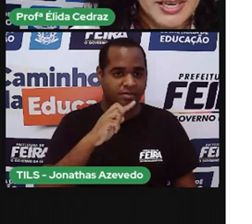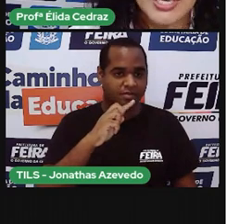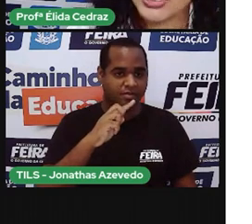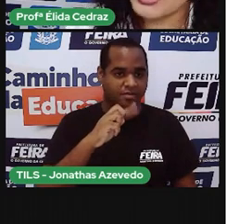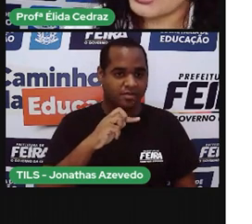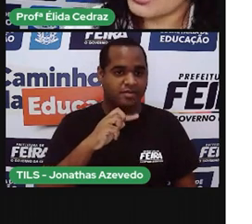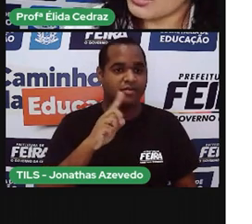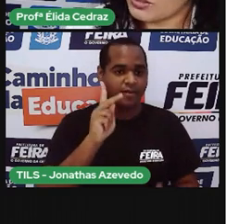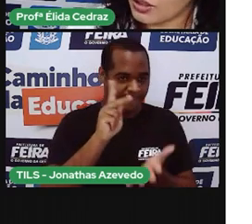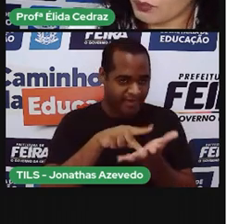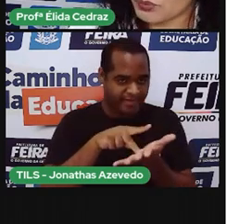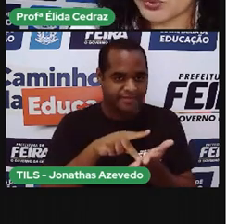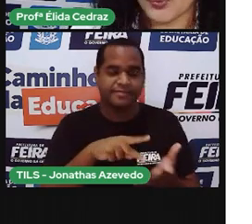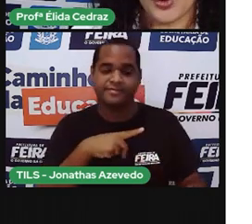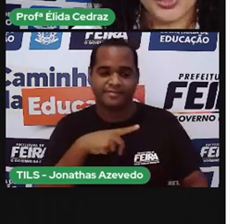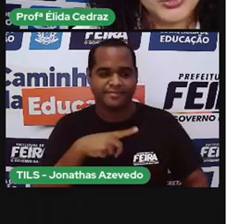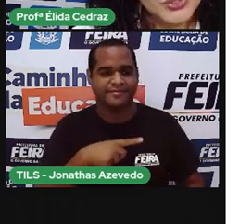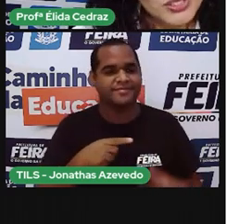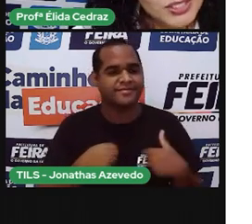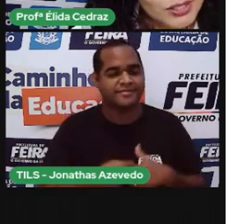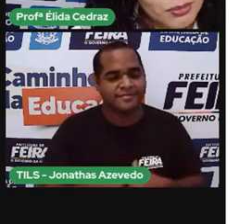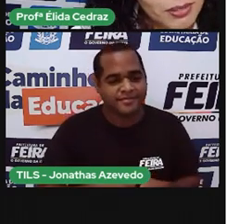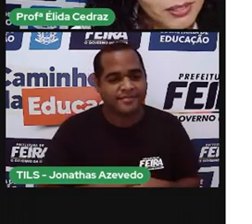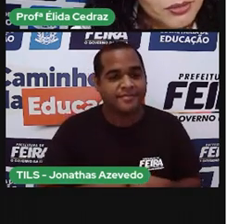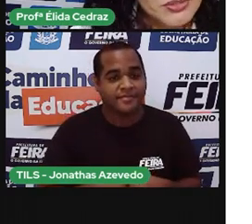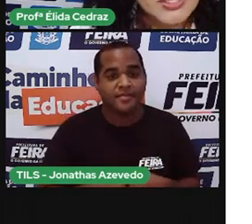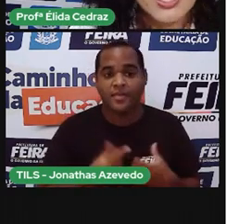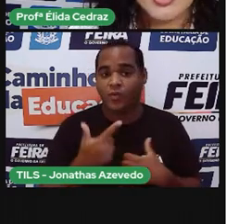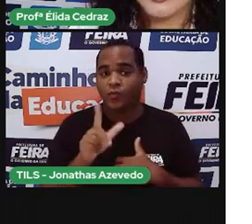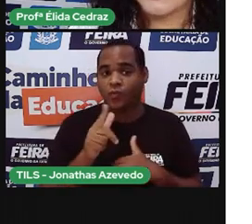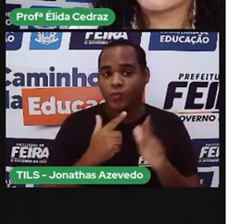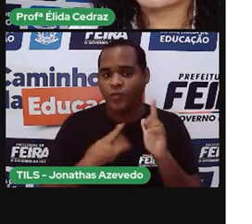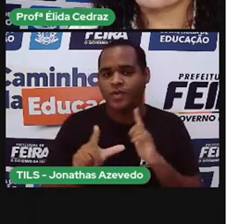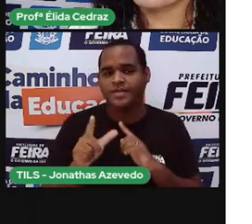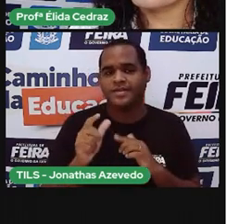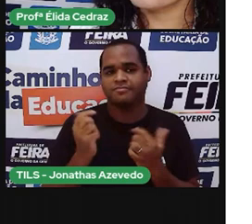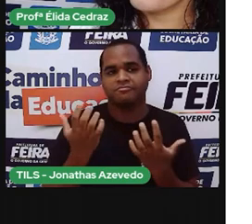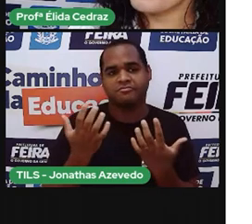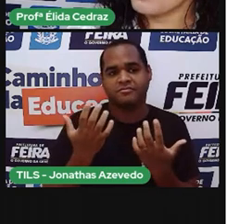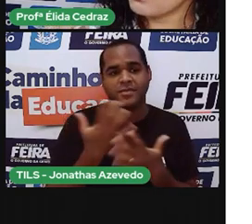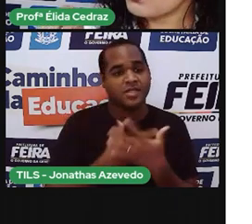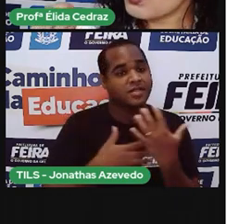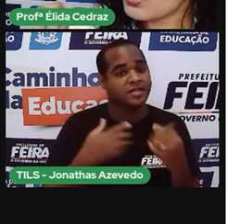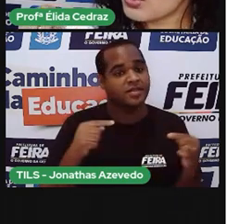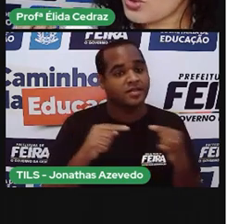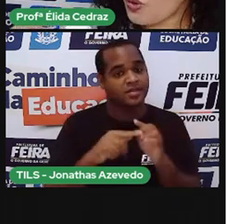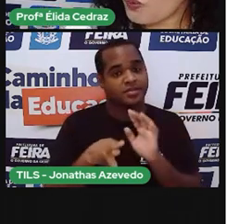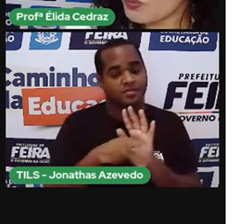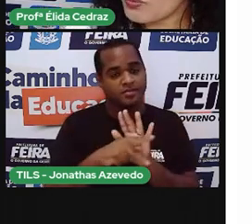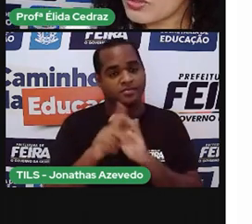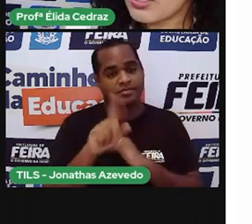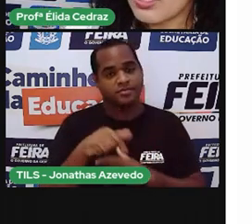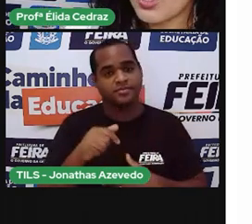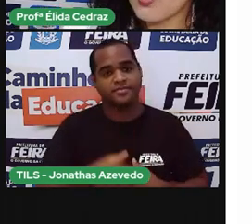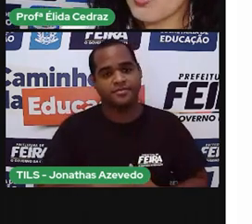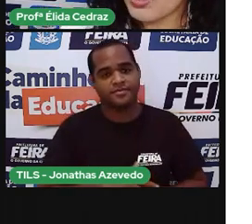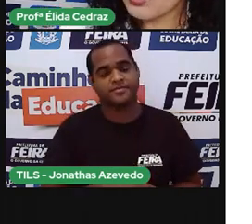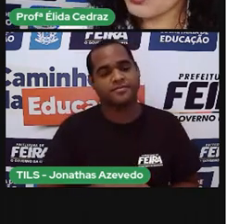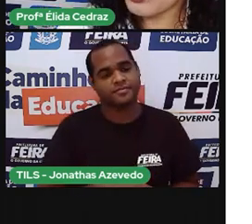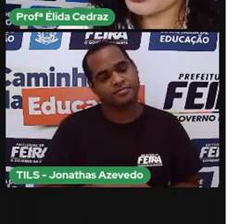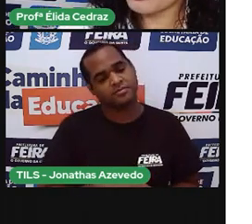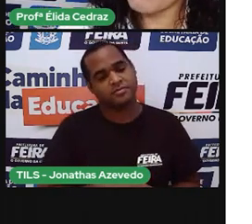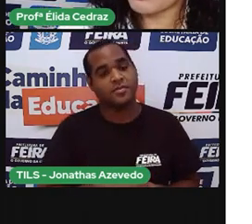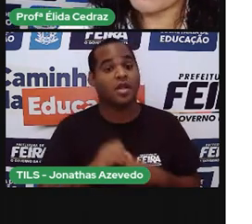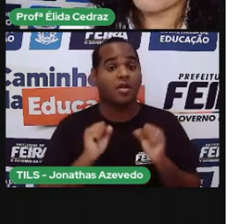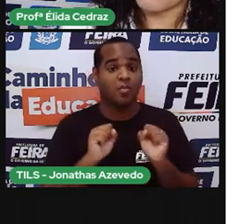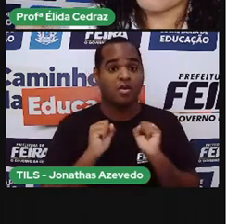Não é verdade? Então, todos os instrumentos, eles possuem um som.